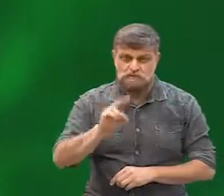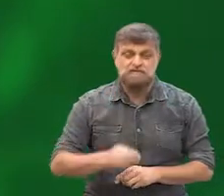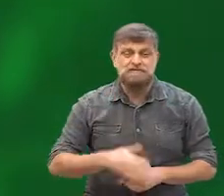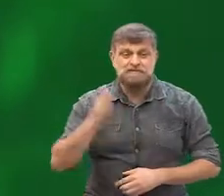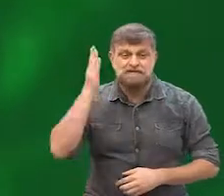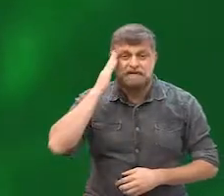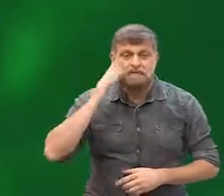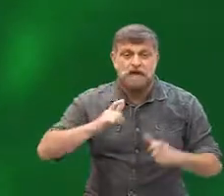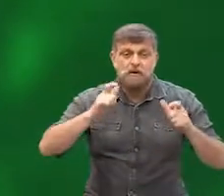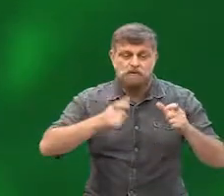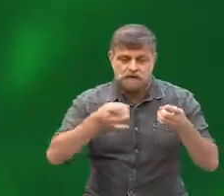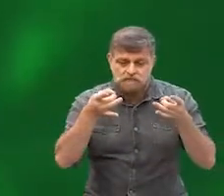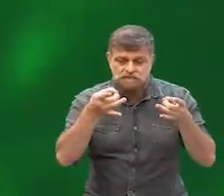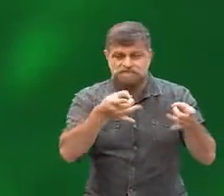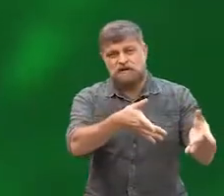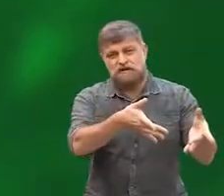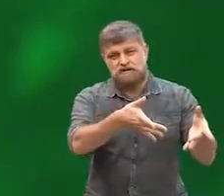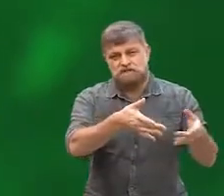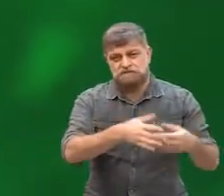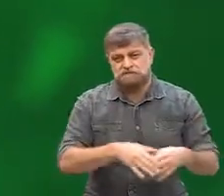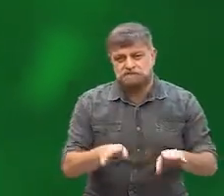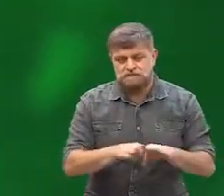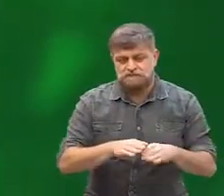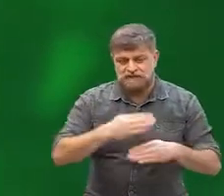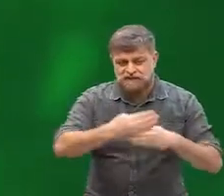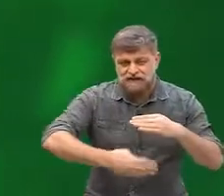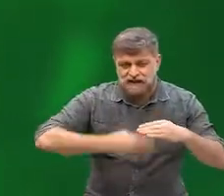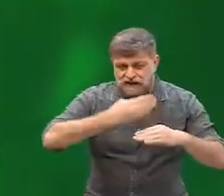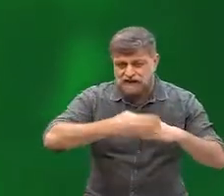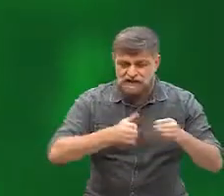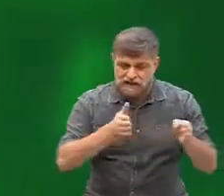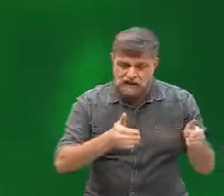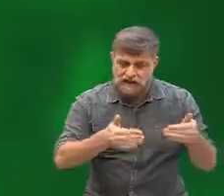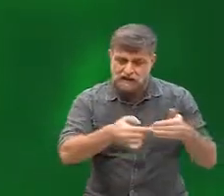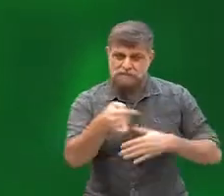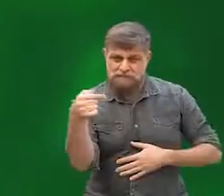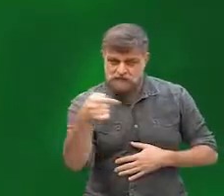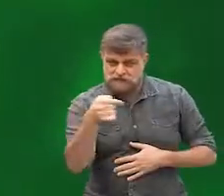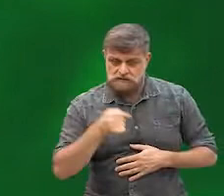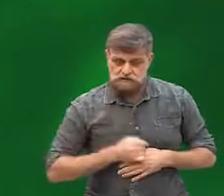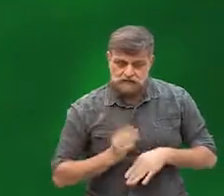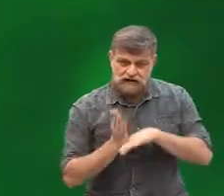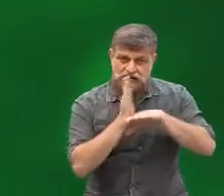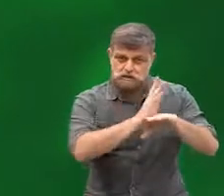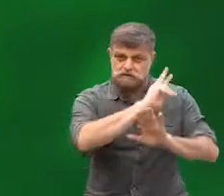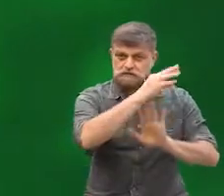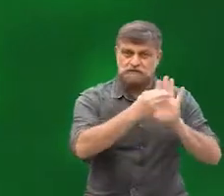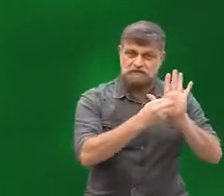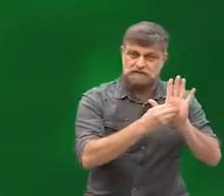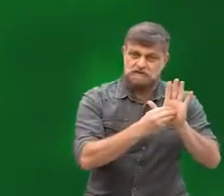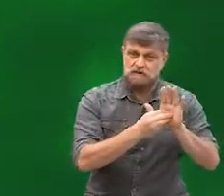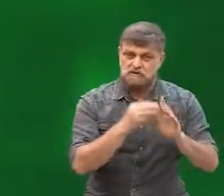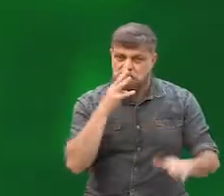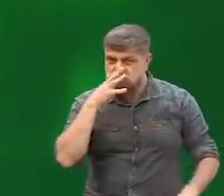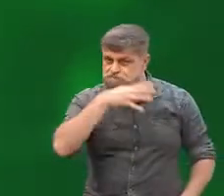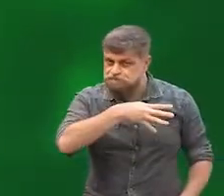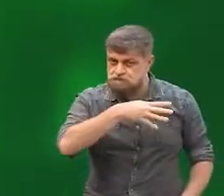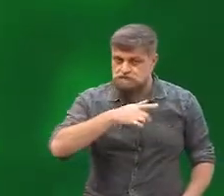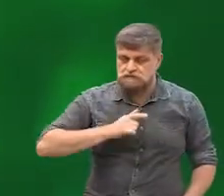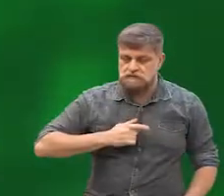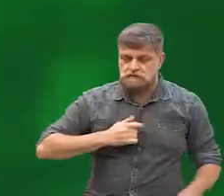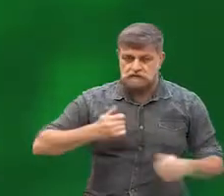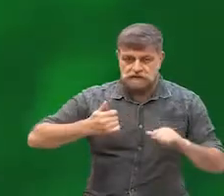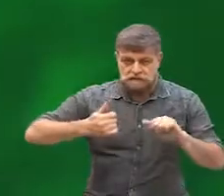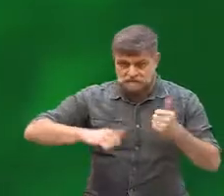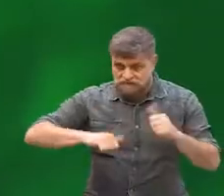correto delas. Mas afinal, a embalagem é uma parceira ou uma vilã do meio ambiente? Ela deve ser levada em conta